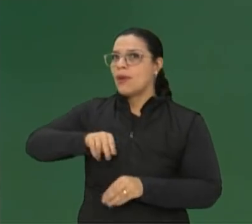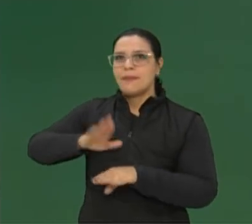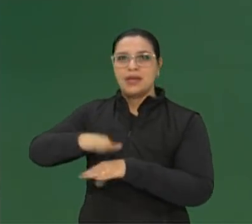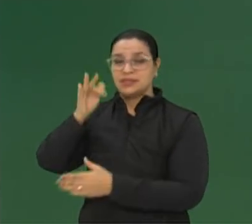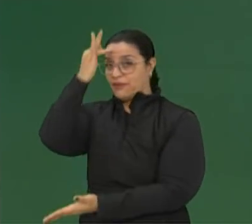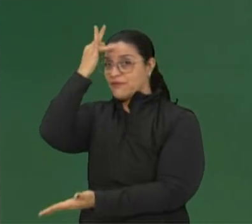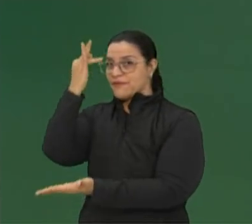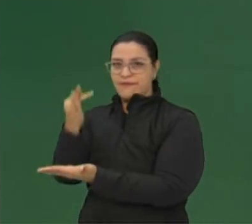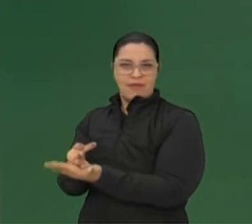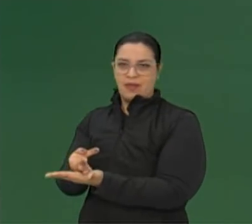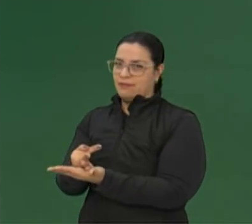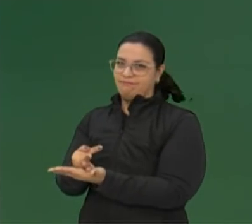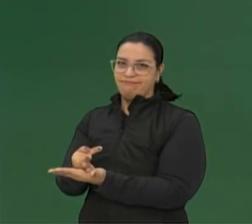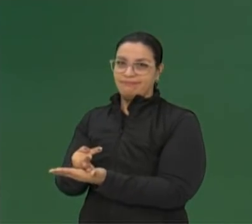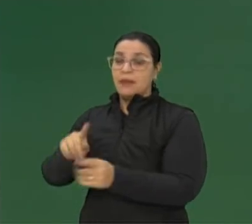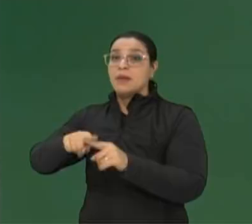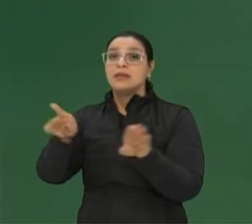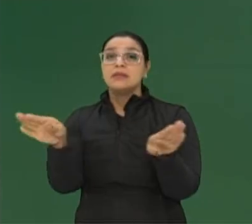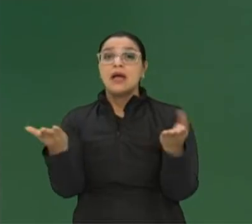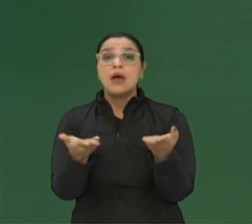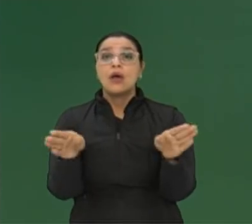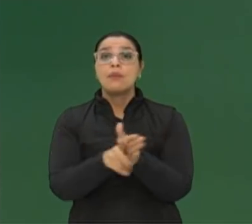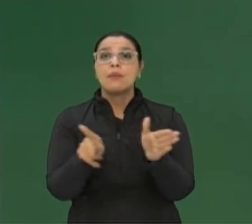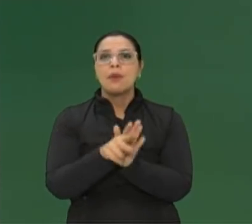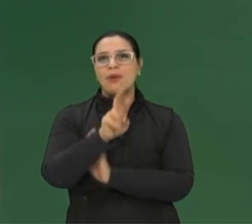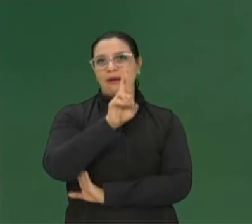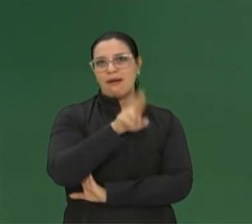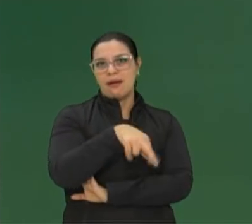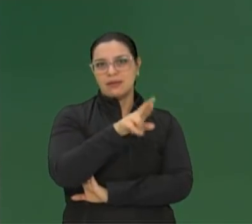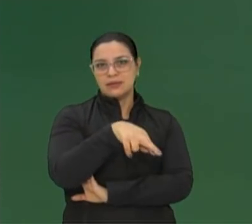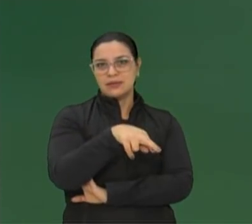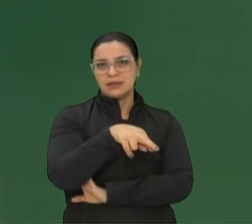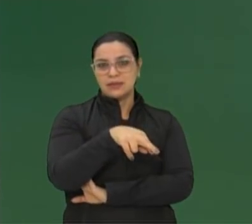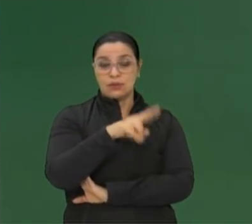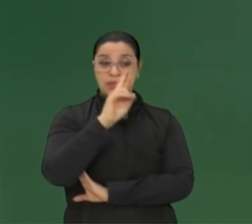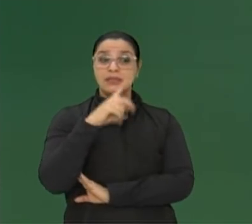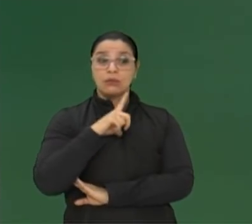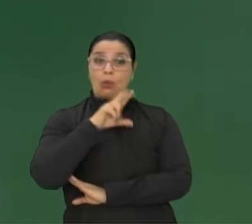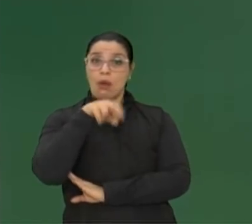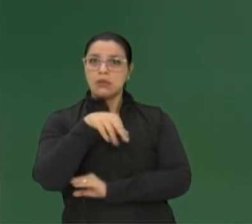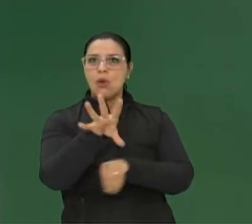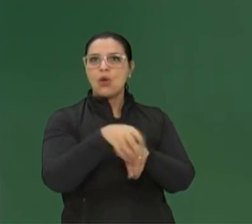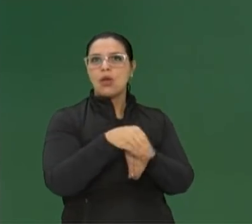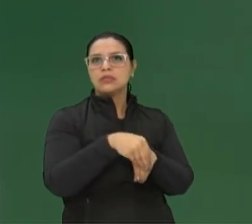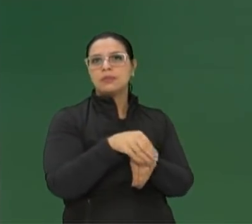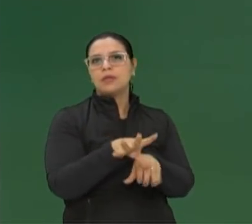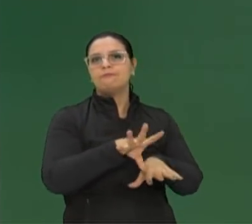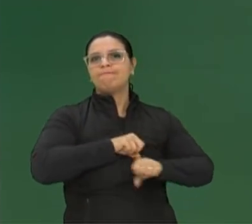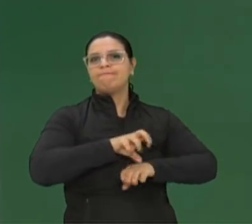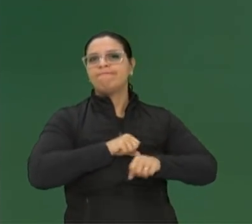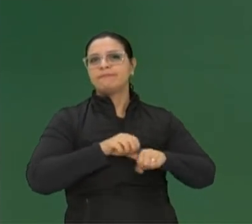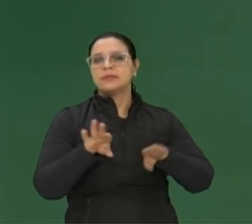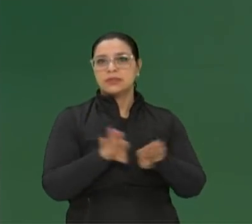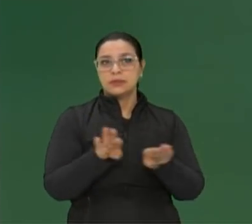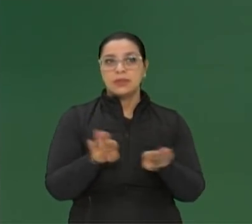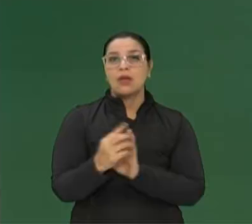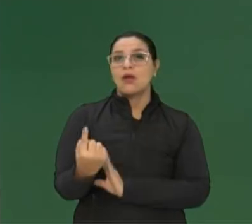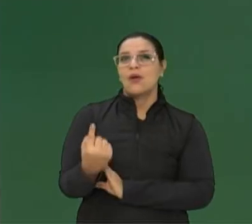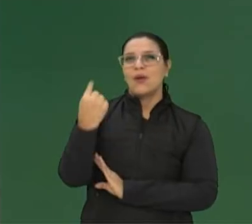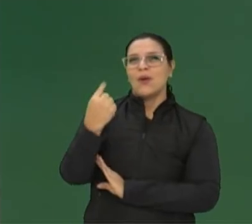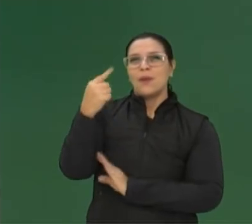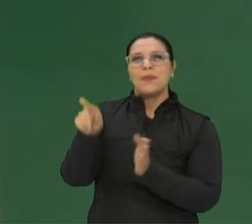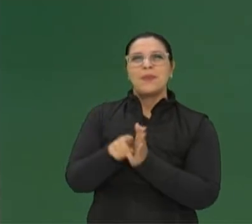ou não tanto pela fé, mas sim pela razão. Tá? Essa característica básica aí, né? Temos aqui um quadro justamente do Galileu,